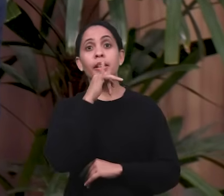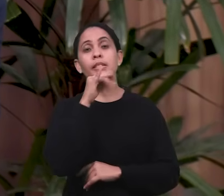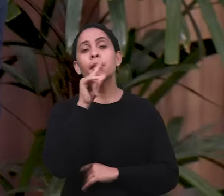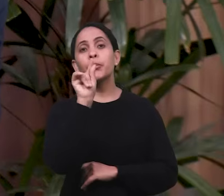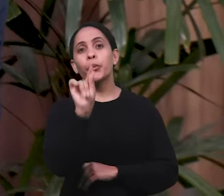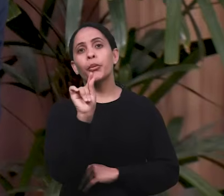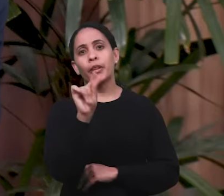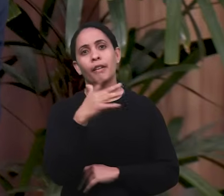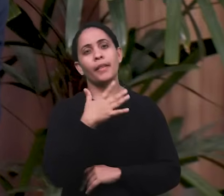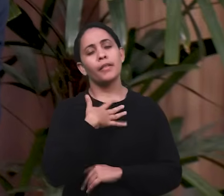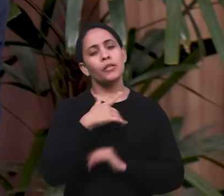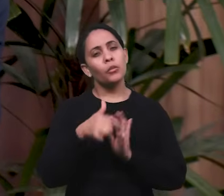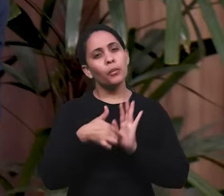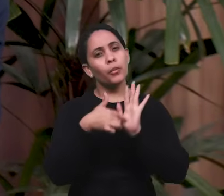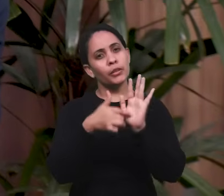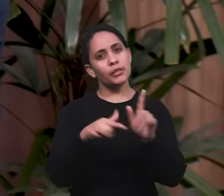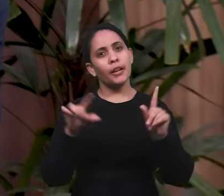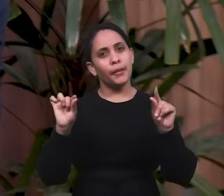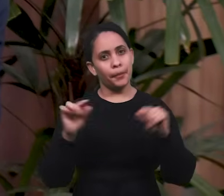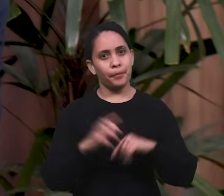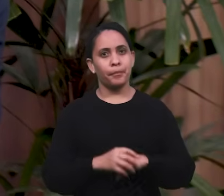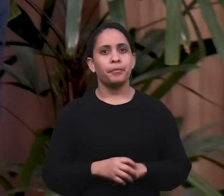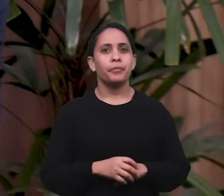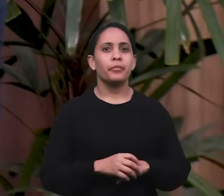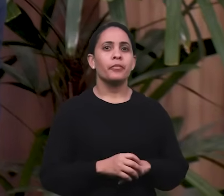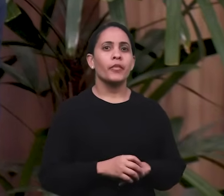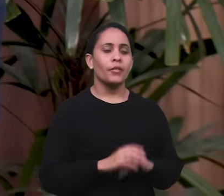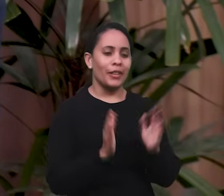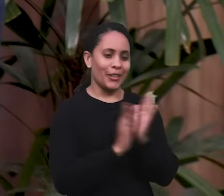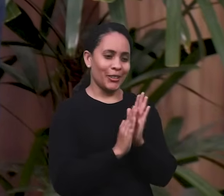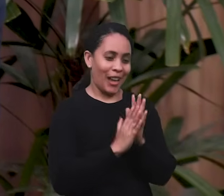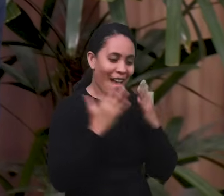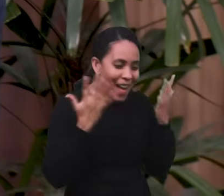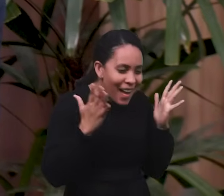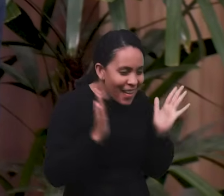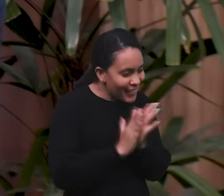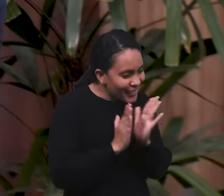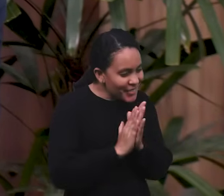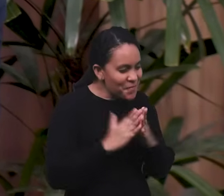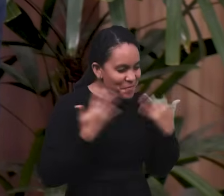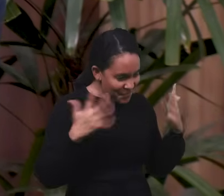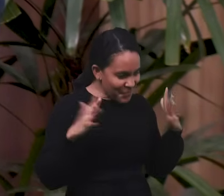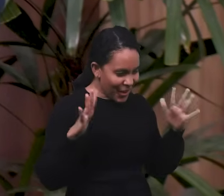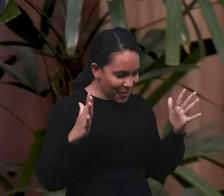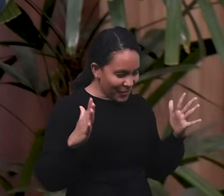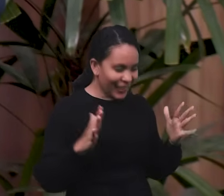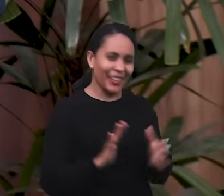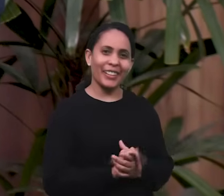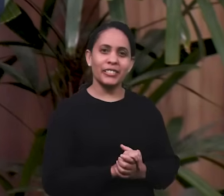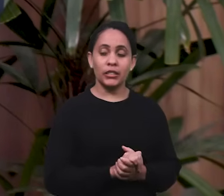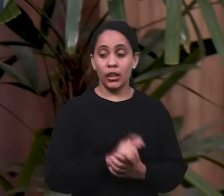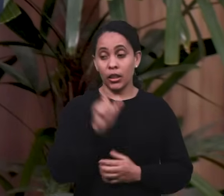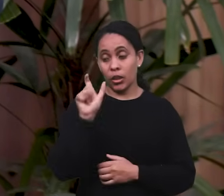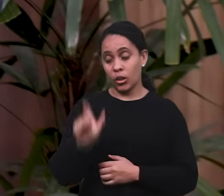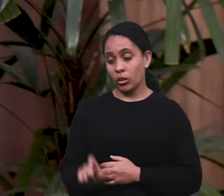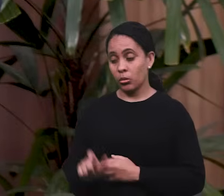que está sendo citado, por exemplo, quando você elogia muito um e reclama muito de